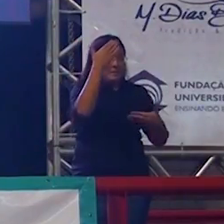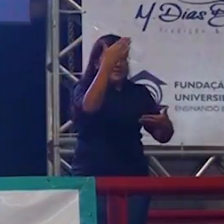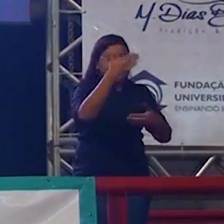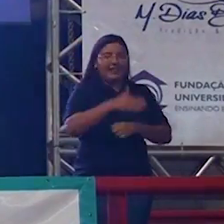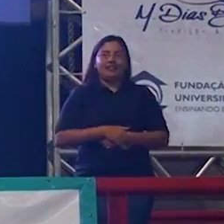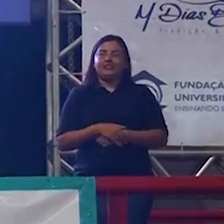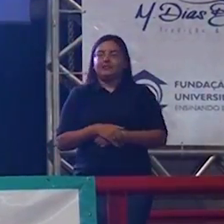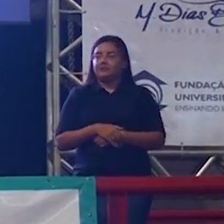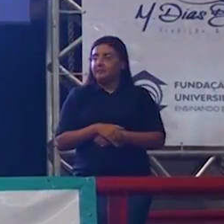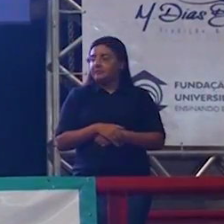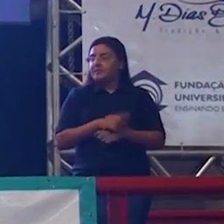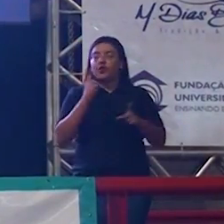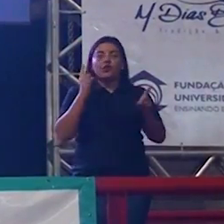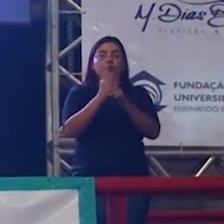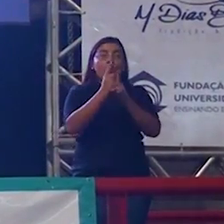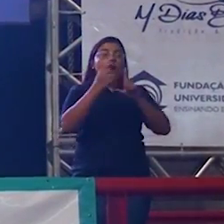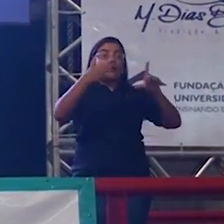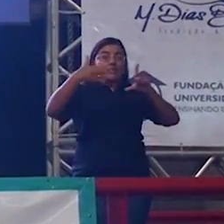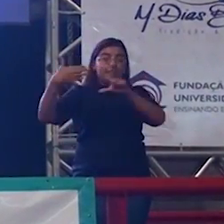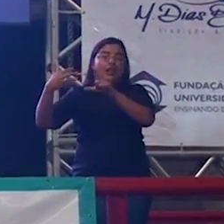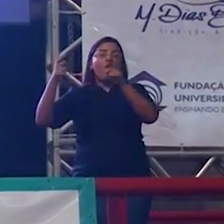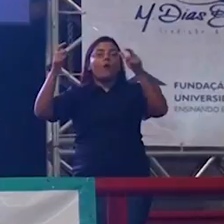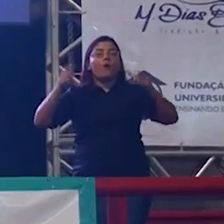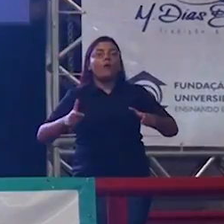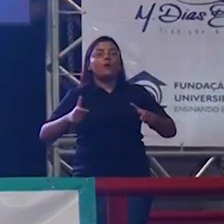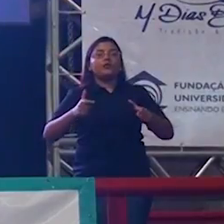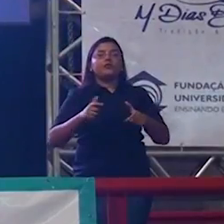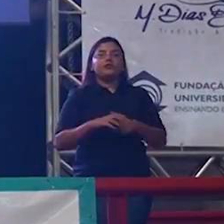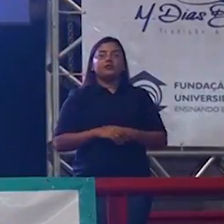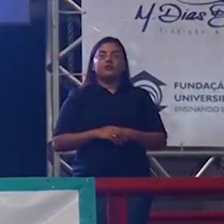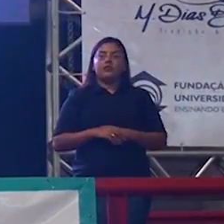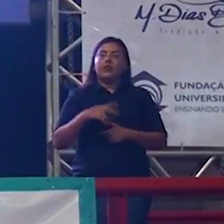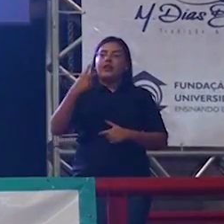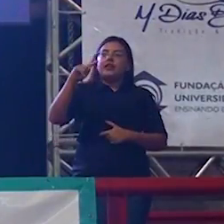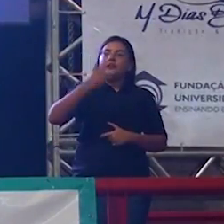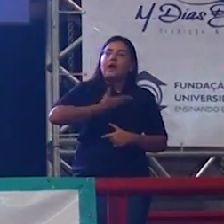obrigado, a gente se vê. Esses slides estão lá, falem para os